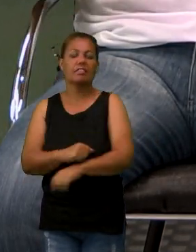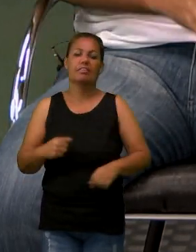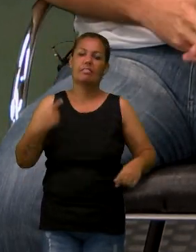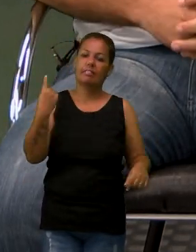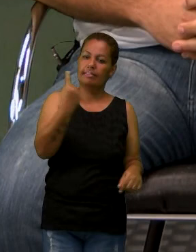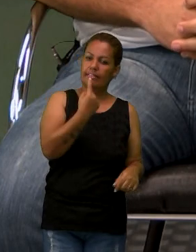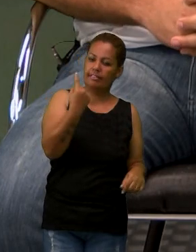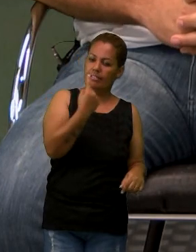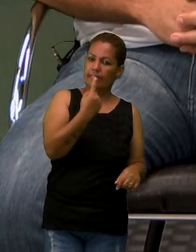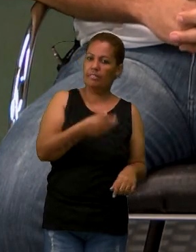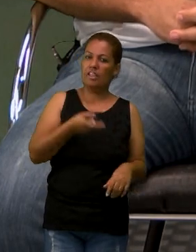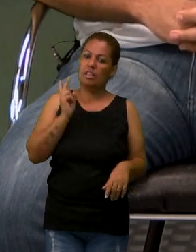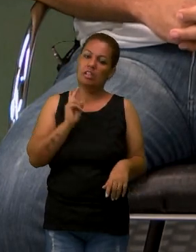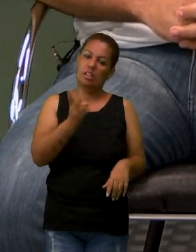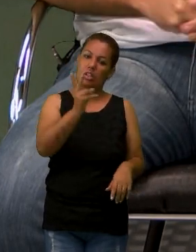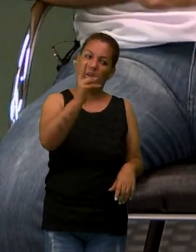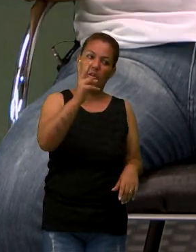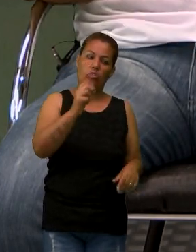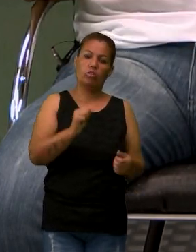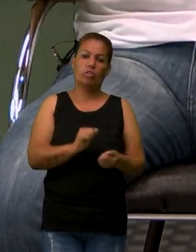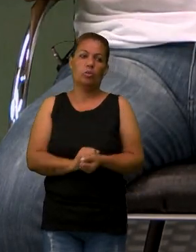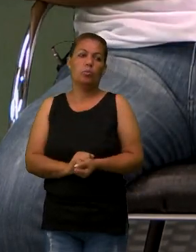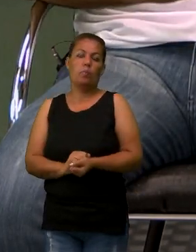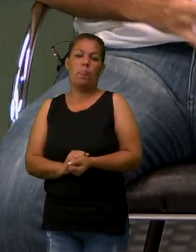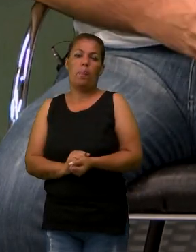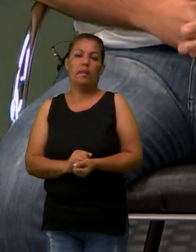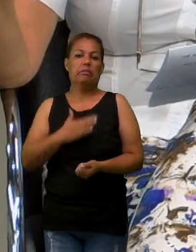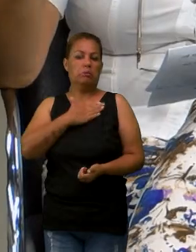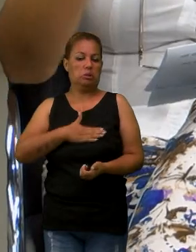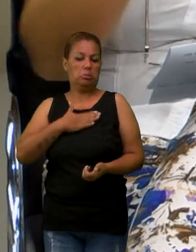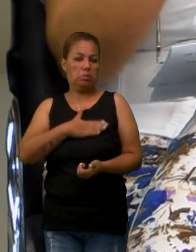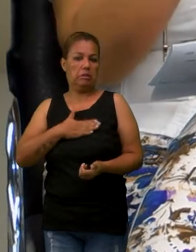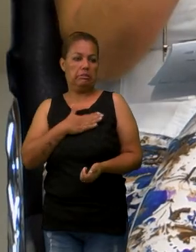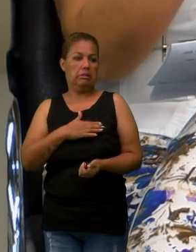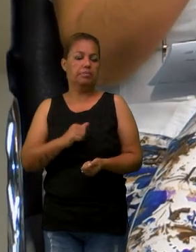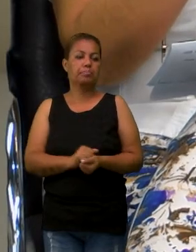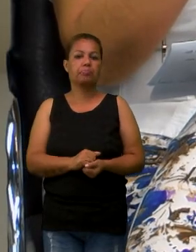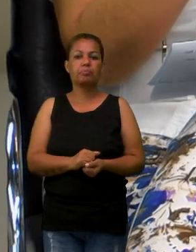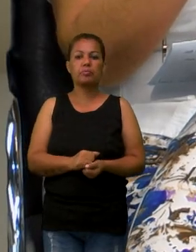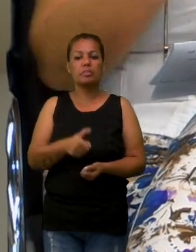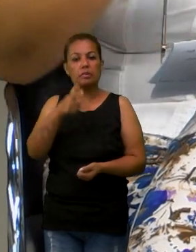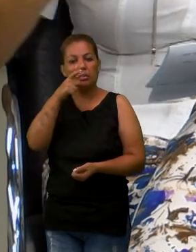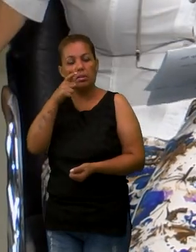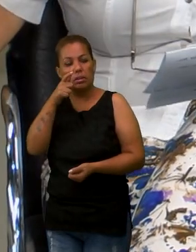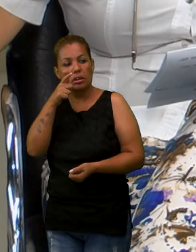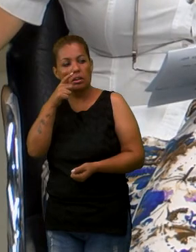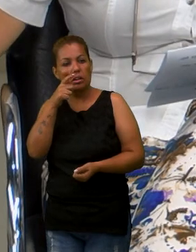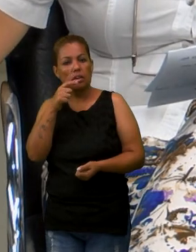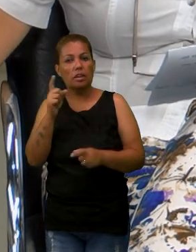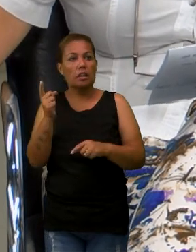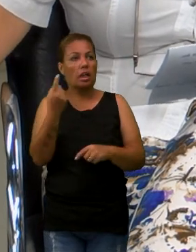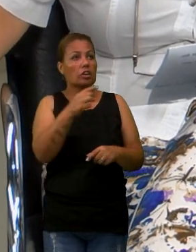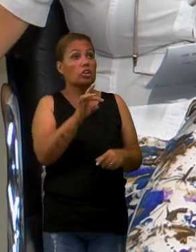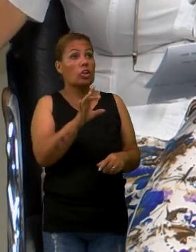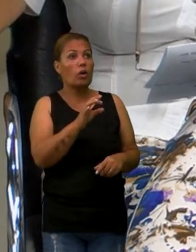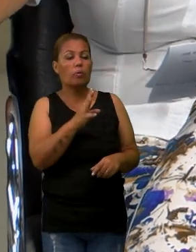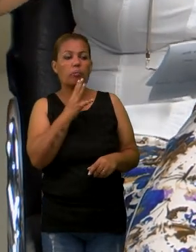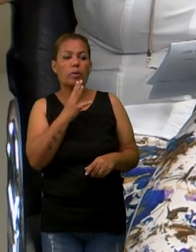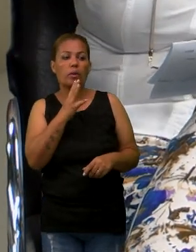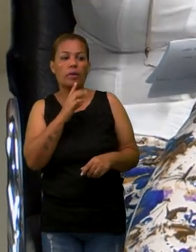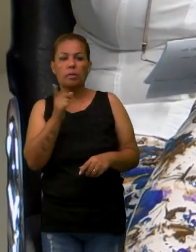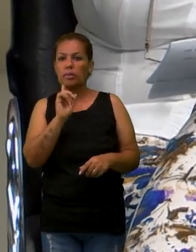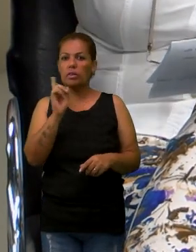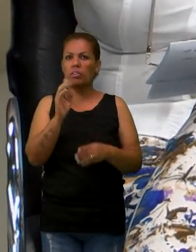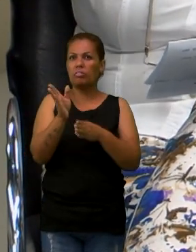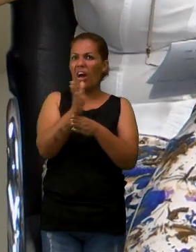e continue nele né que é importante é ter prazer se as pessoas que estão nos assistindo quiserem lá só conhecer mesmo que não